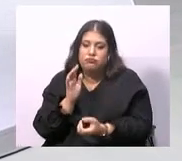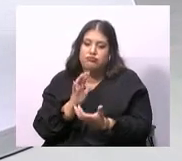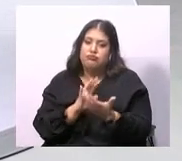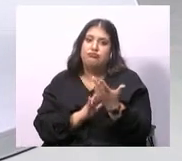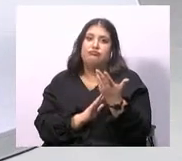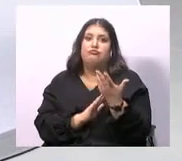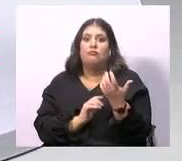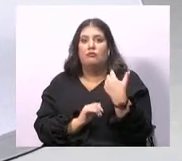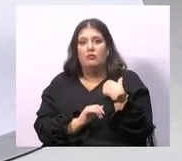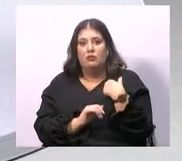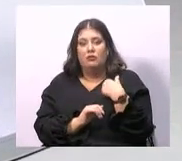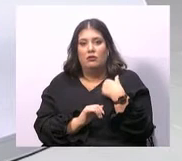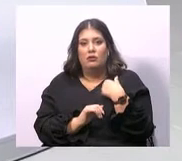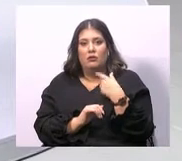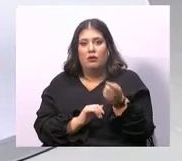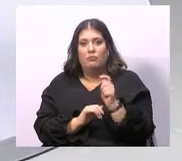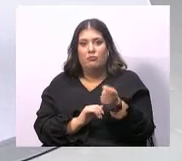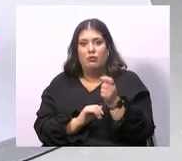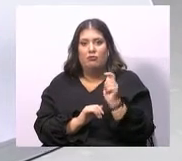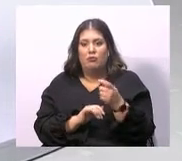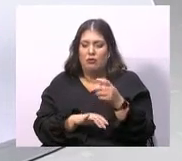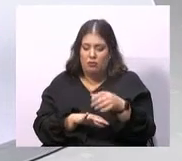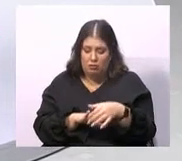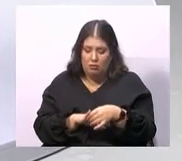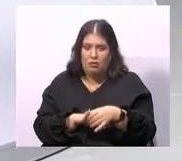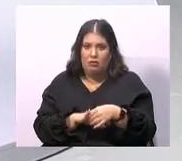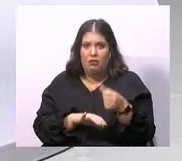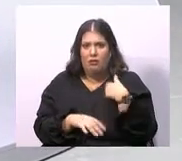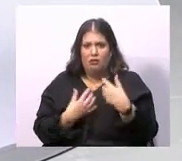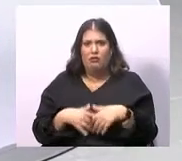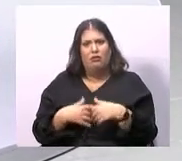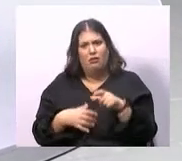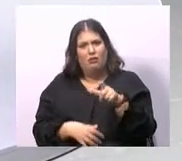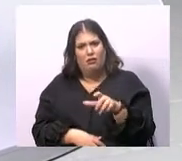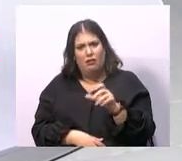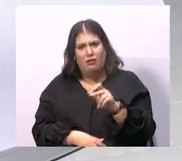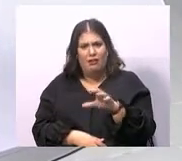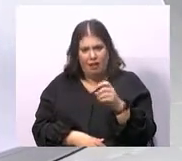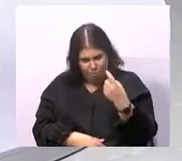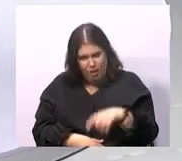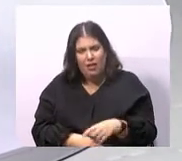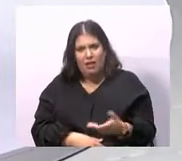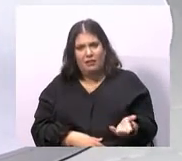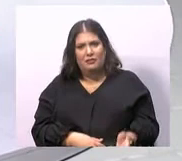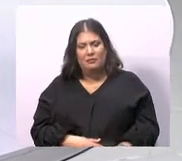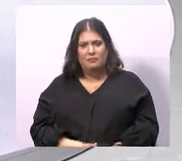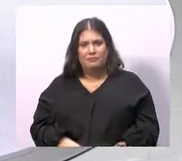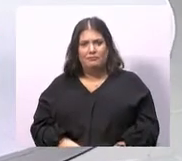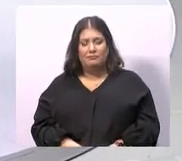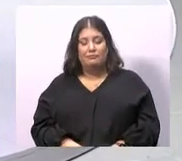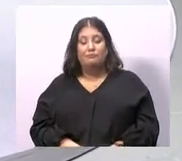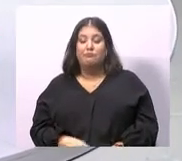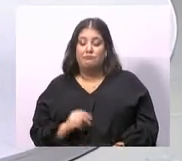ali, eu tenho que tirar aquilo a quase todos os meses. Eu até estou na dúvida que isso seja um calo. Claro. Muito